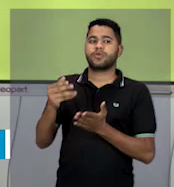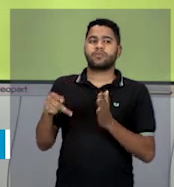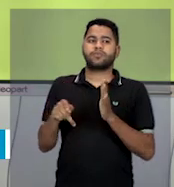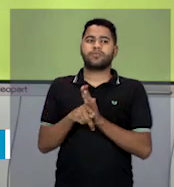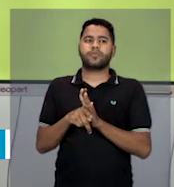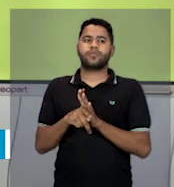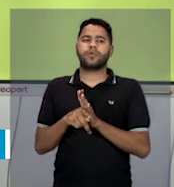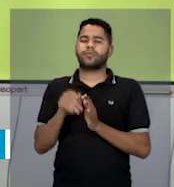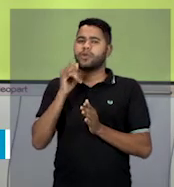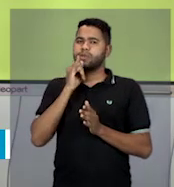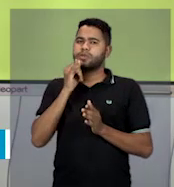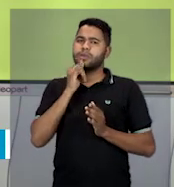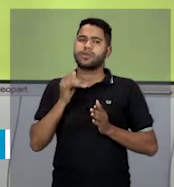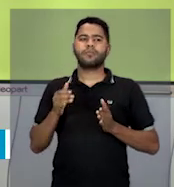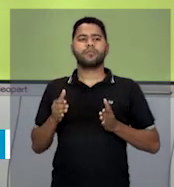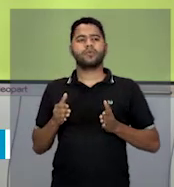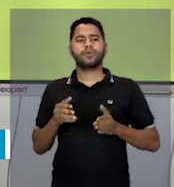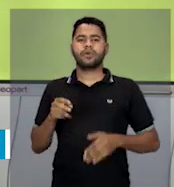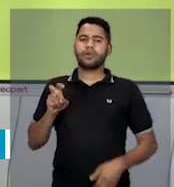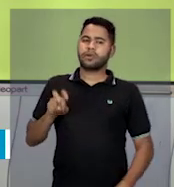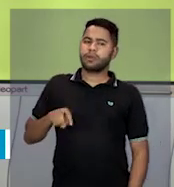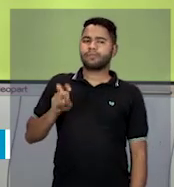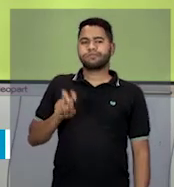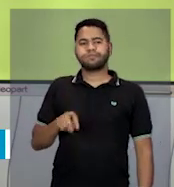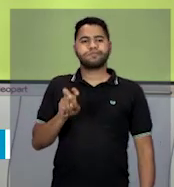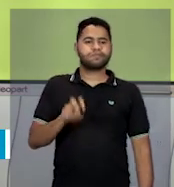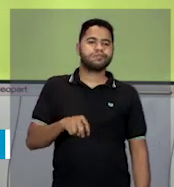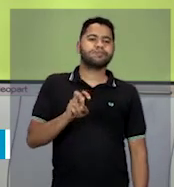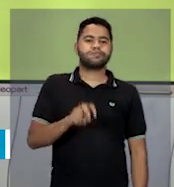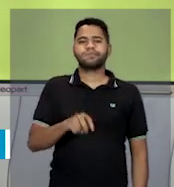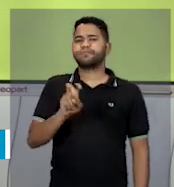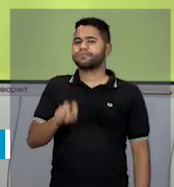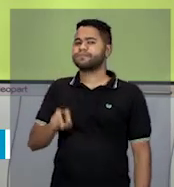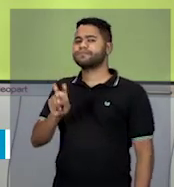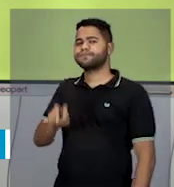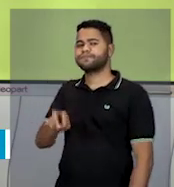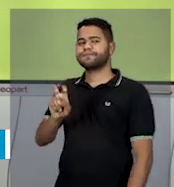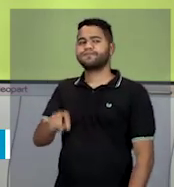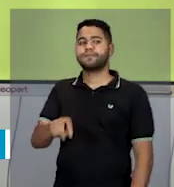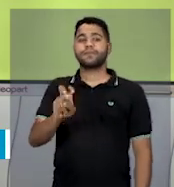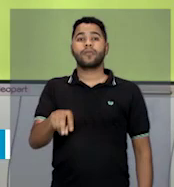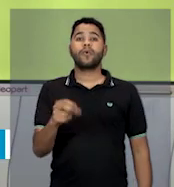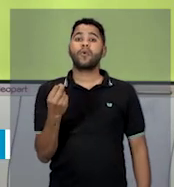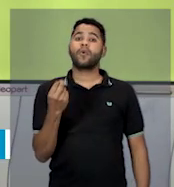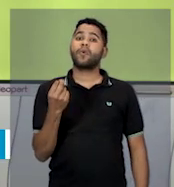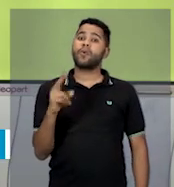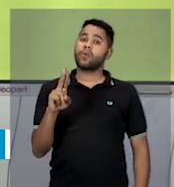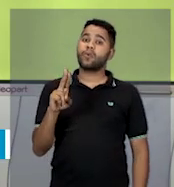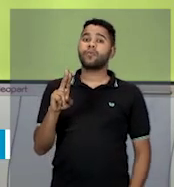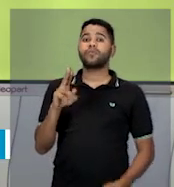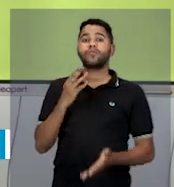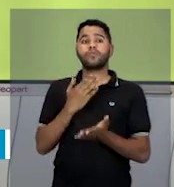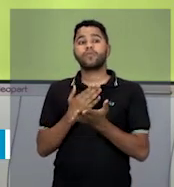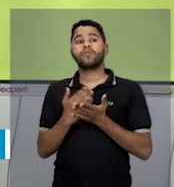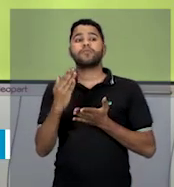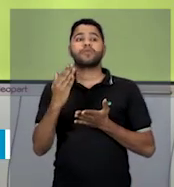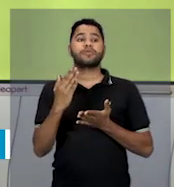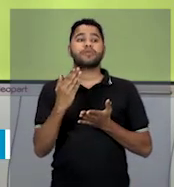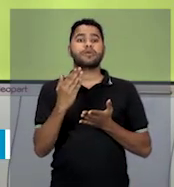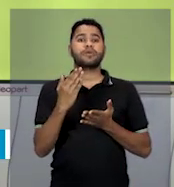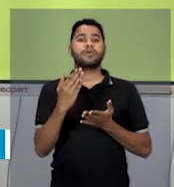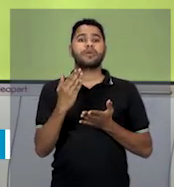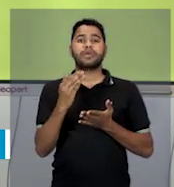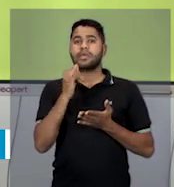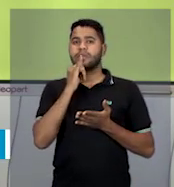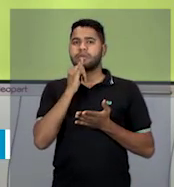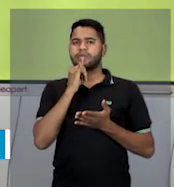pequenos percursos caminhando, aquilo que a gente chama, né, de a pé, Ou às vezes elas começaram a, em